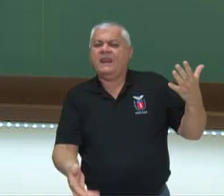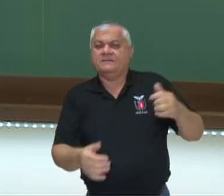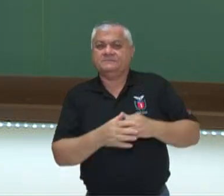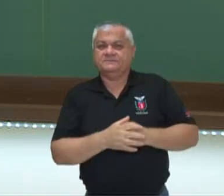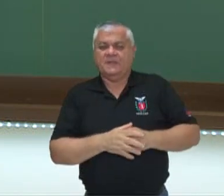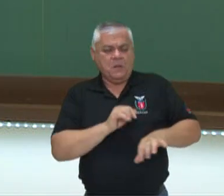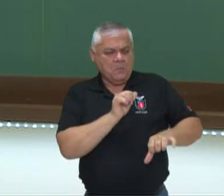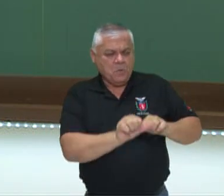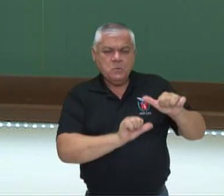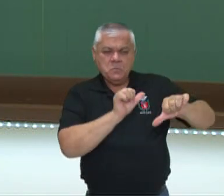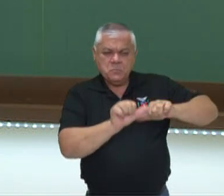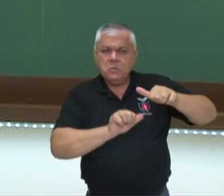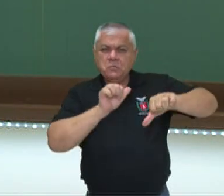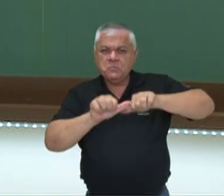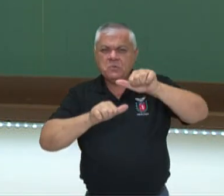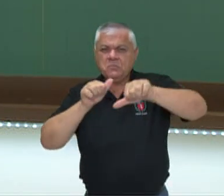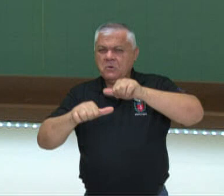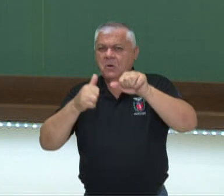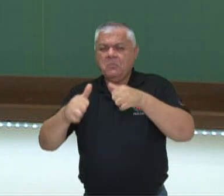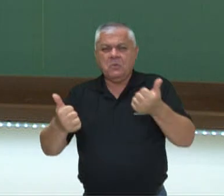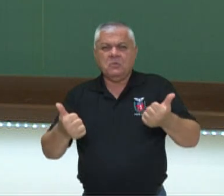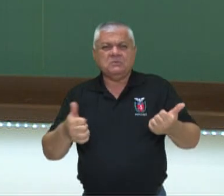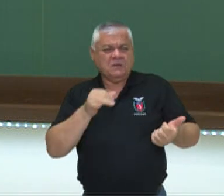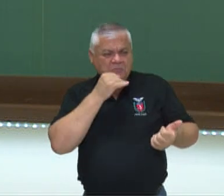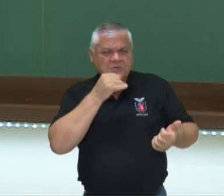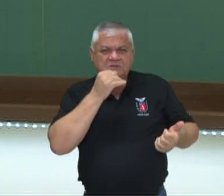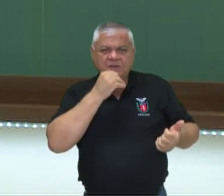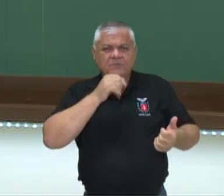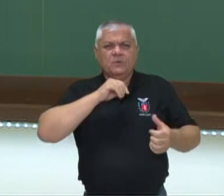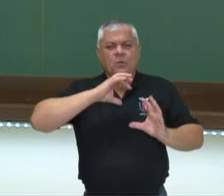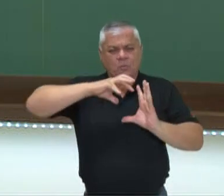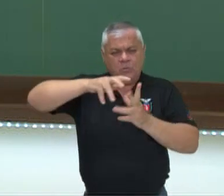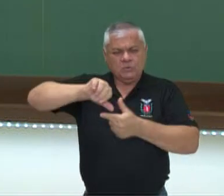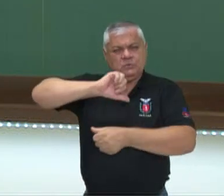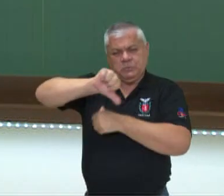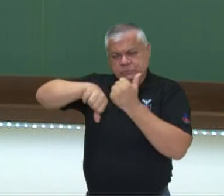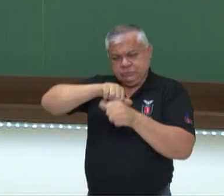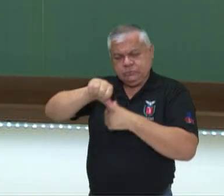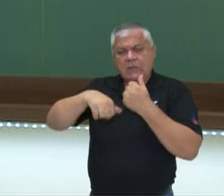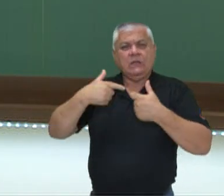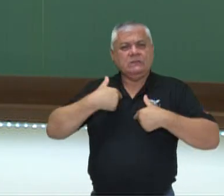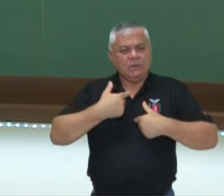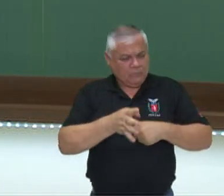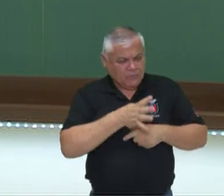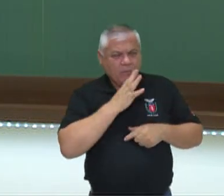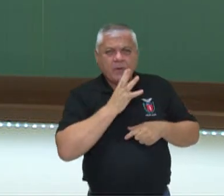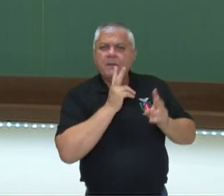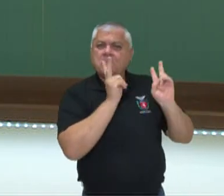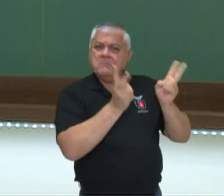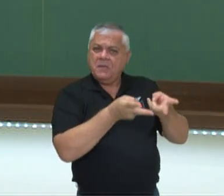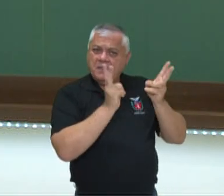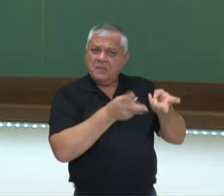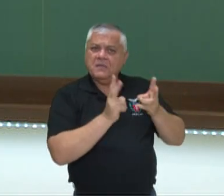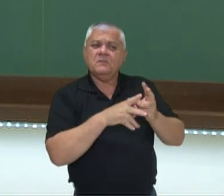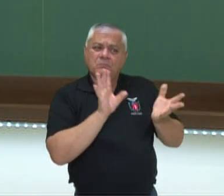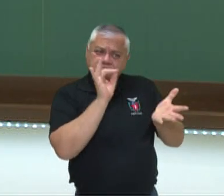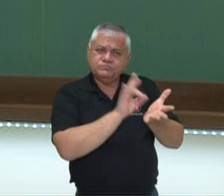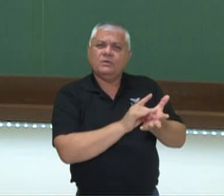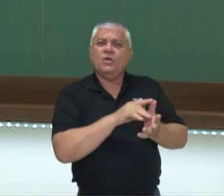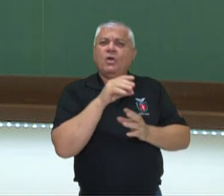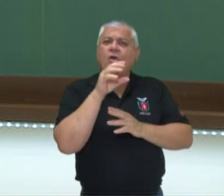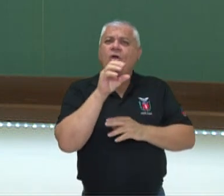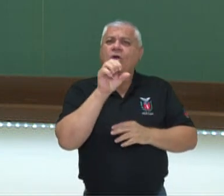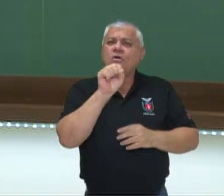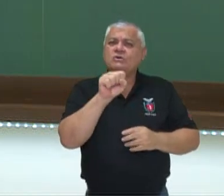se transformem, por mais que haja um movimento no mundo, nós ainda podemos conhecer as substâncias. Por quê? Porque